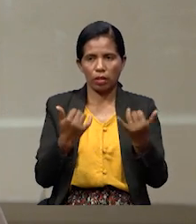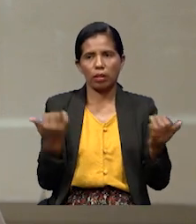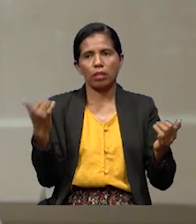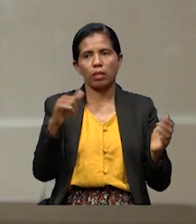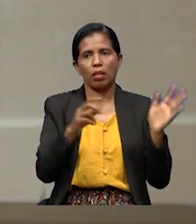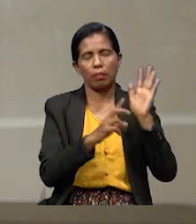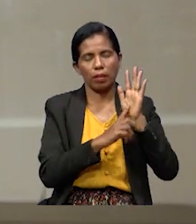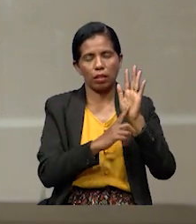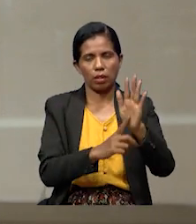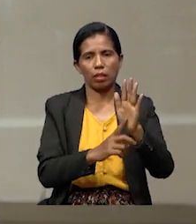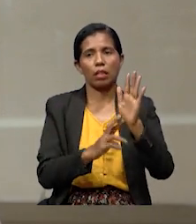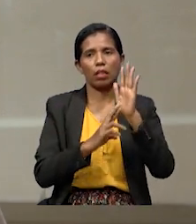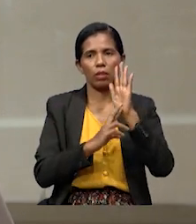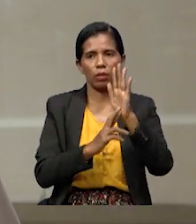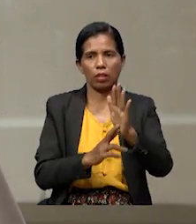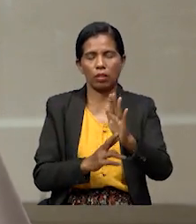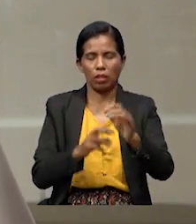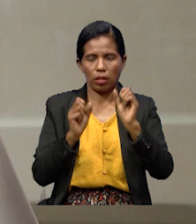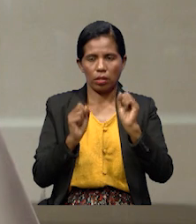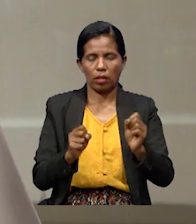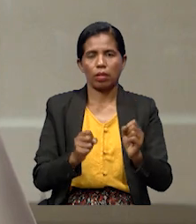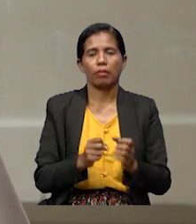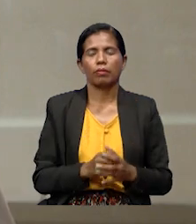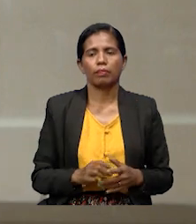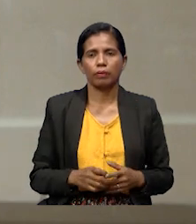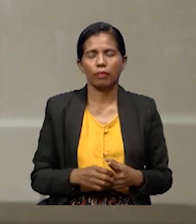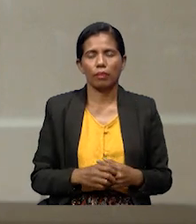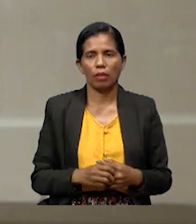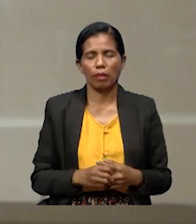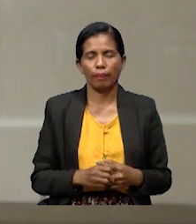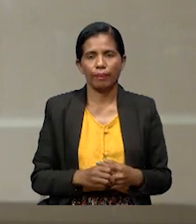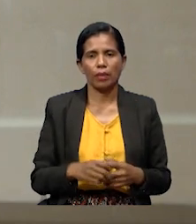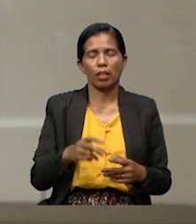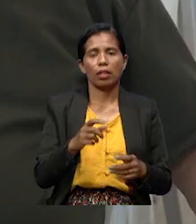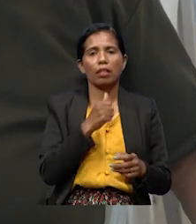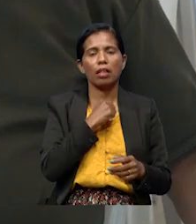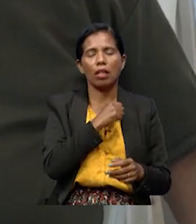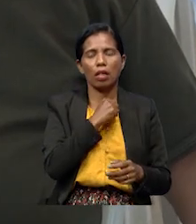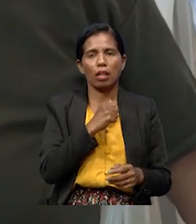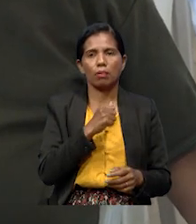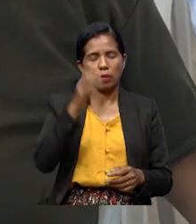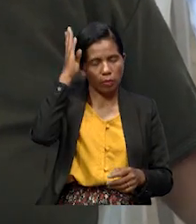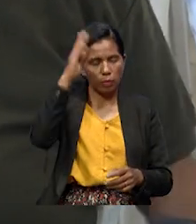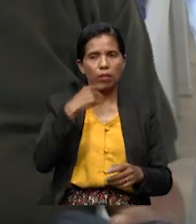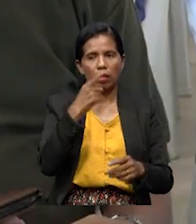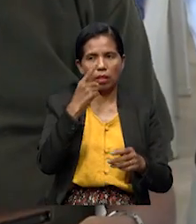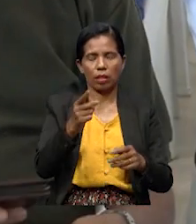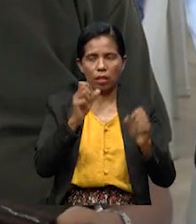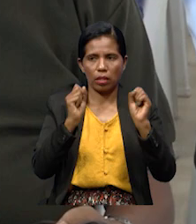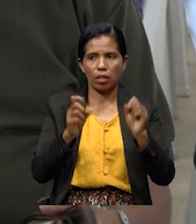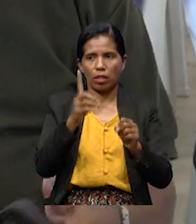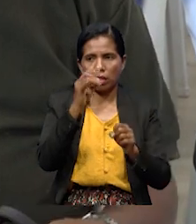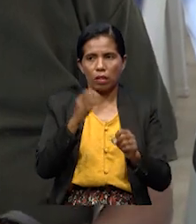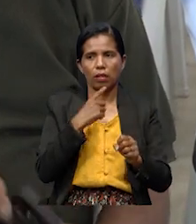apresenta resultado baia sondagem ainda nem. Dom Virgílio Hactuir, durante o processo Sínodo Episcoporum e Arquidiocese de